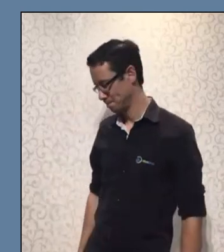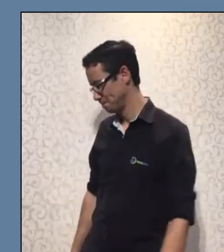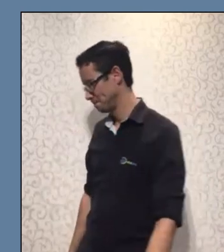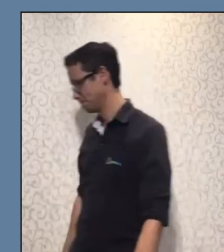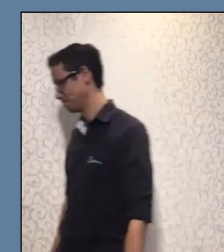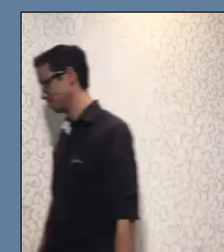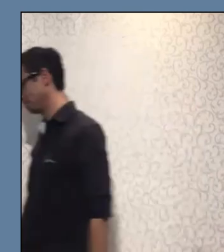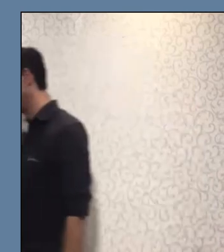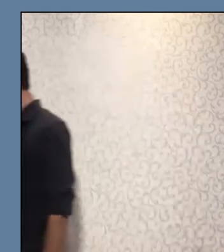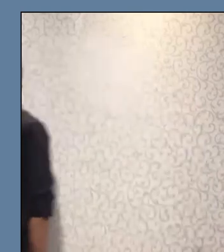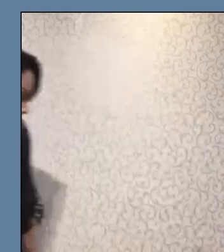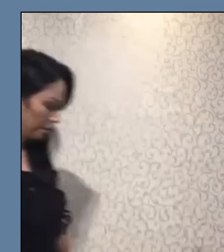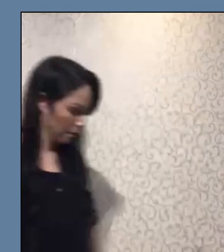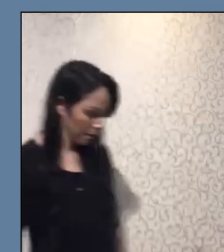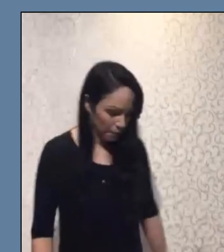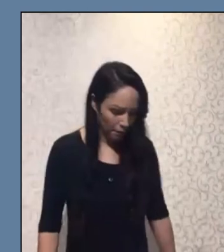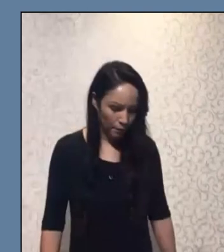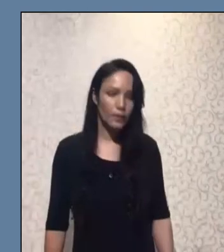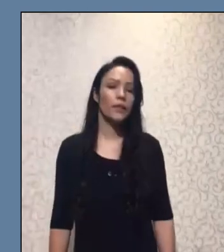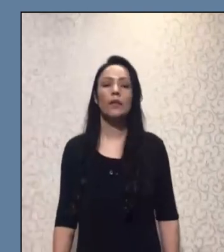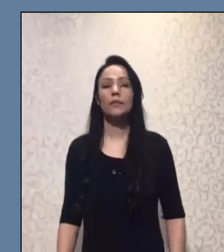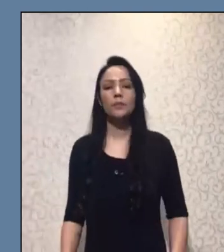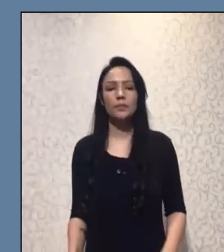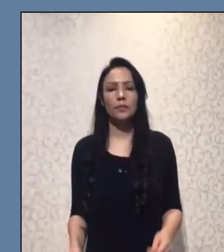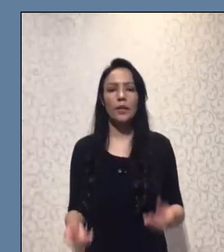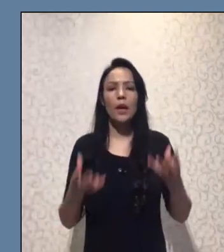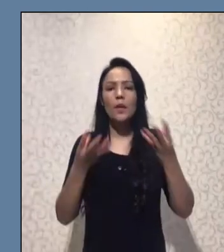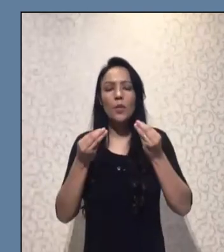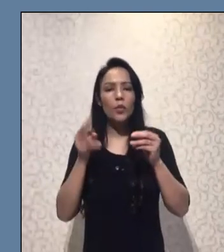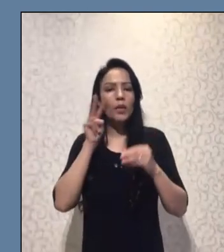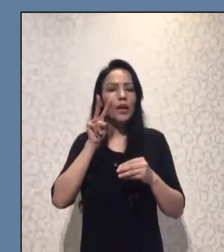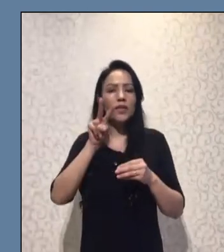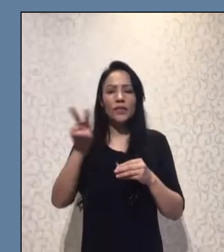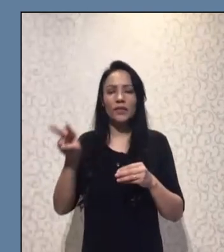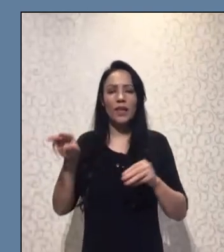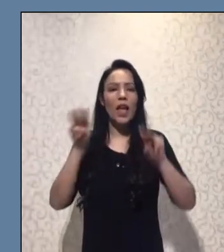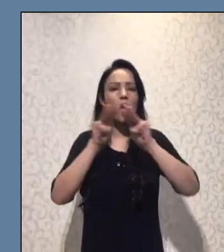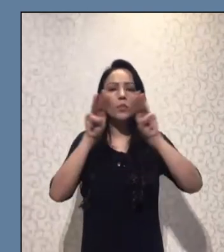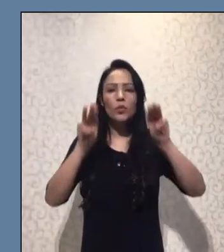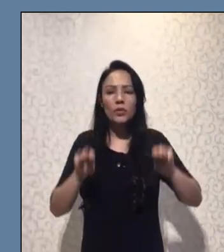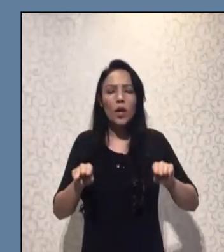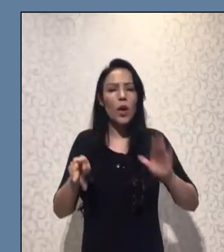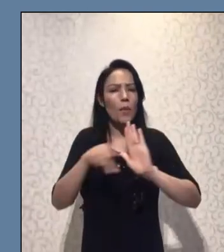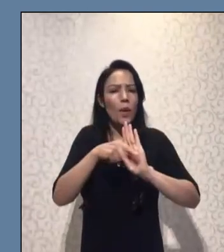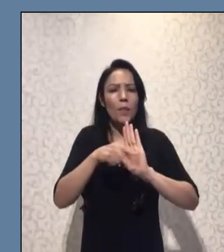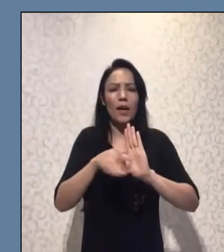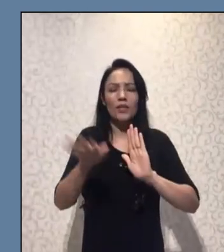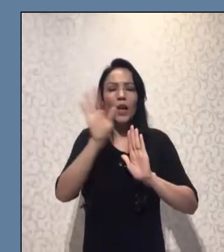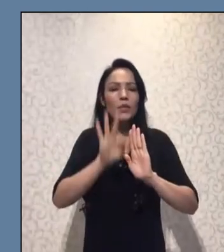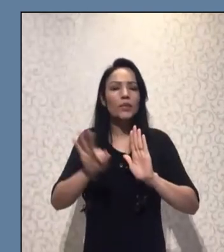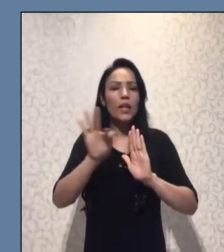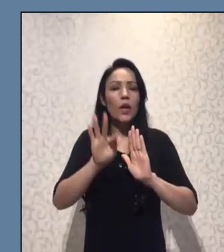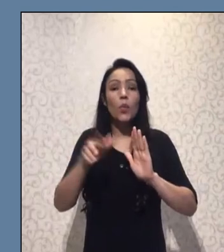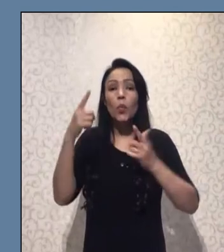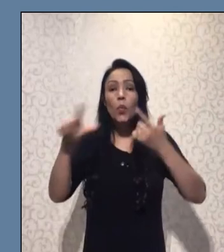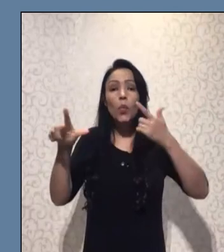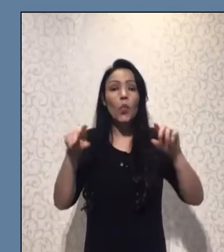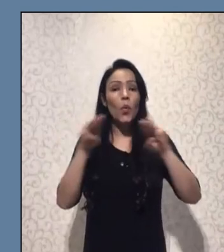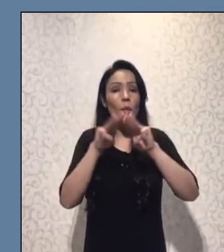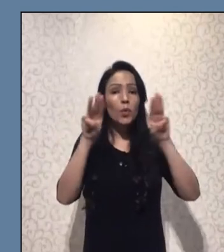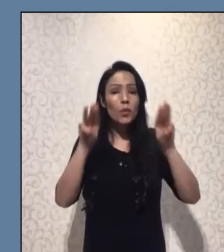isso muito visível em museus universitários, mas também visível em outros museus, obviamente,